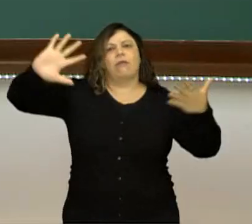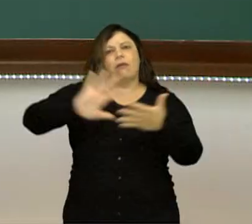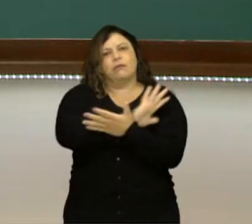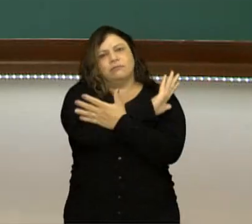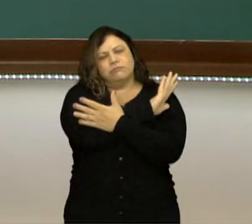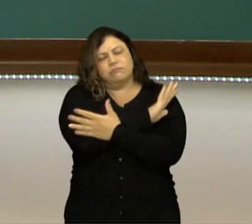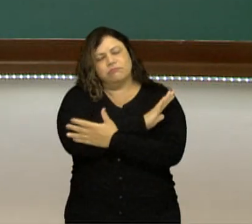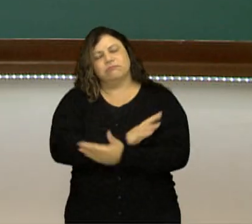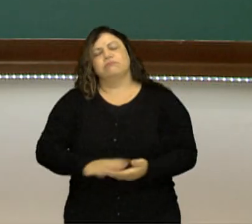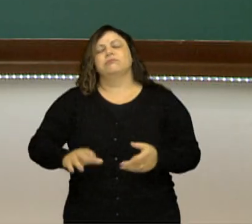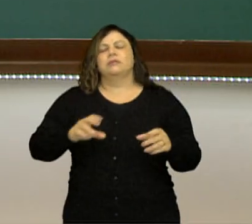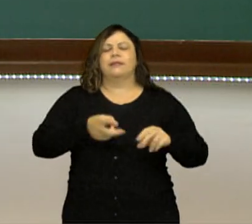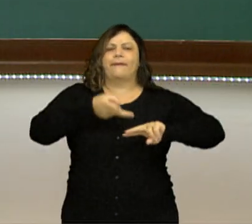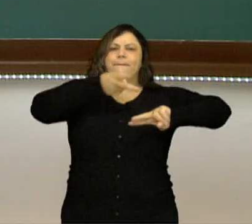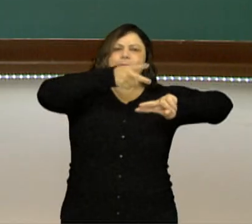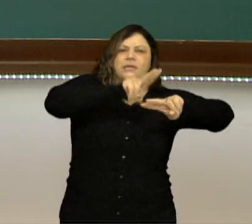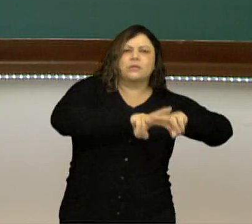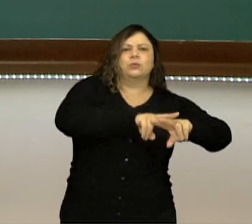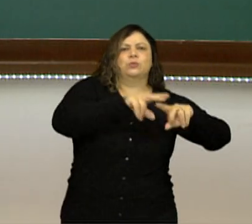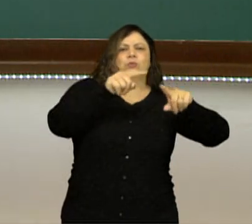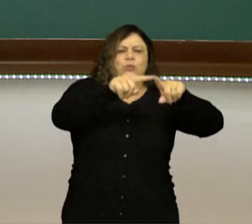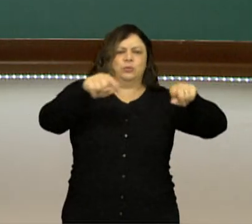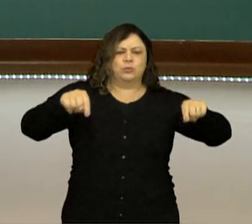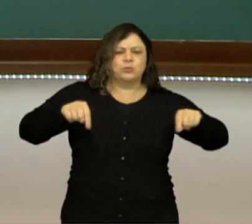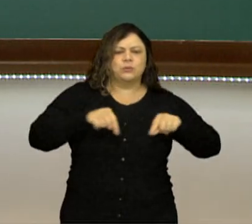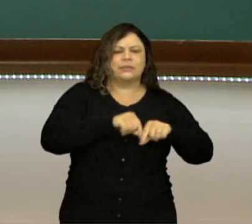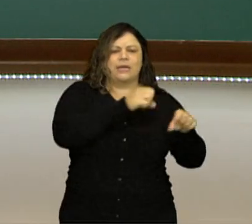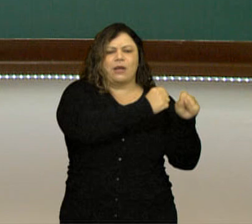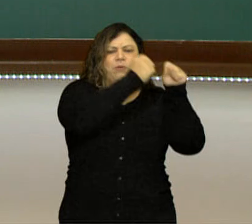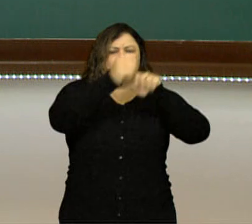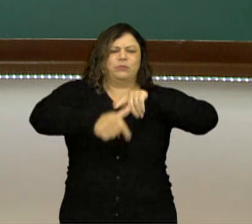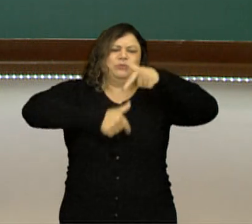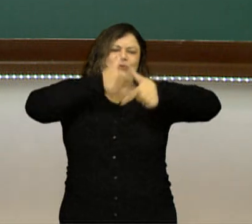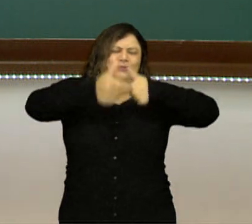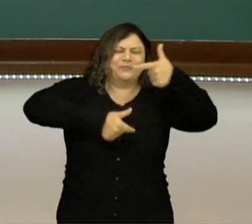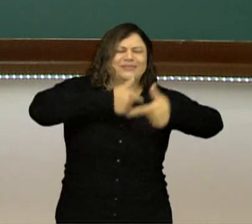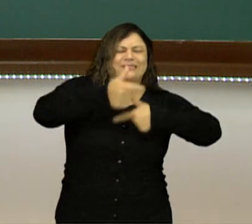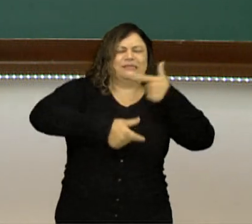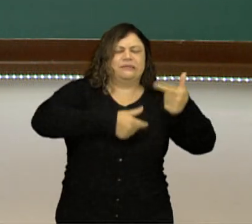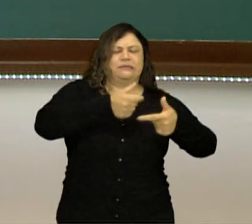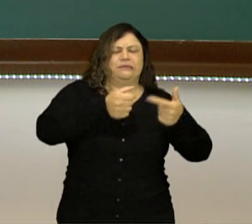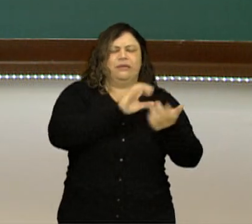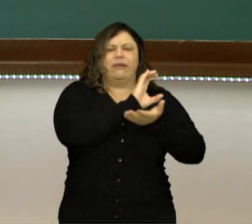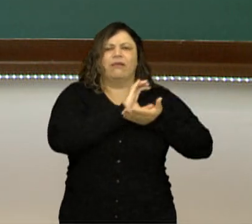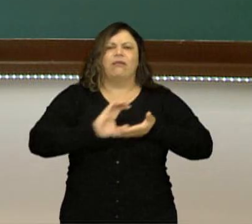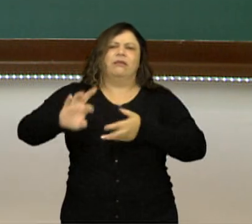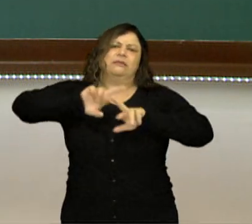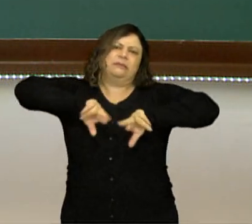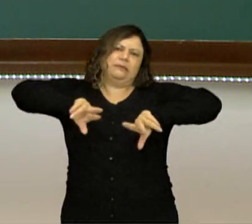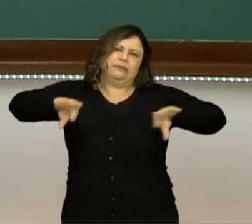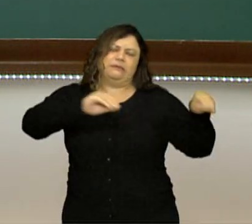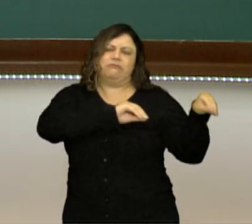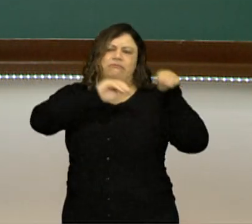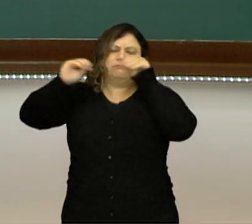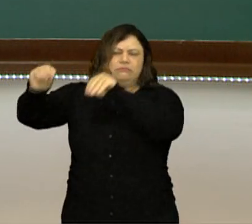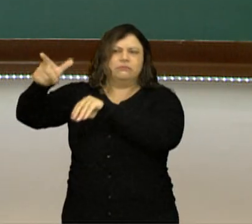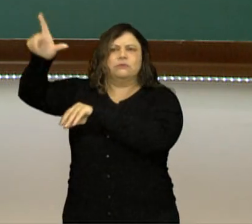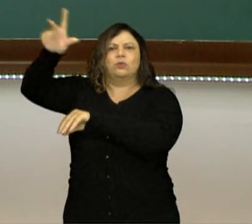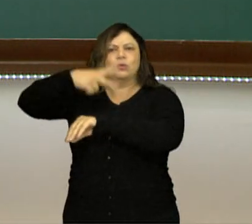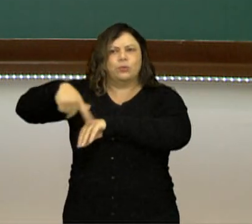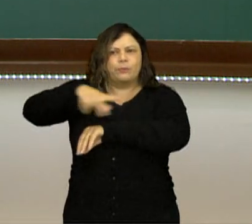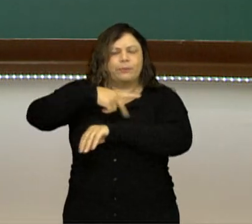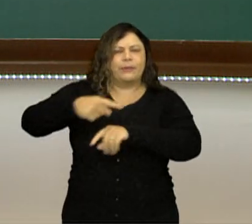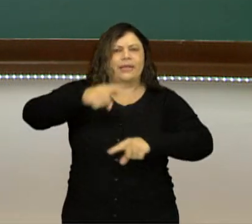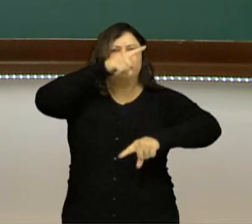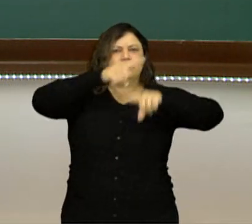sumárias, prisões, criação de gulags, deportações, censura, tudo isso foram